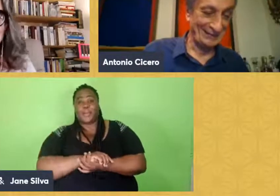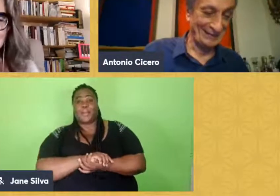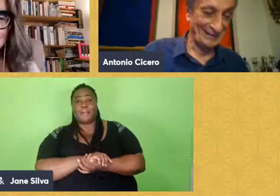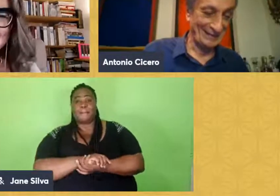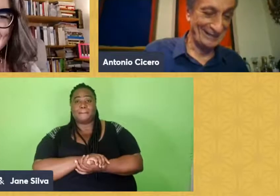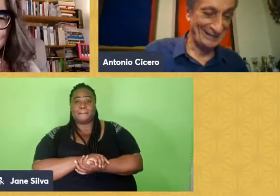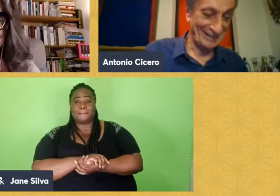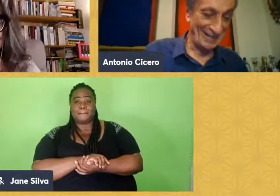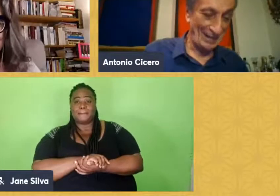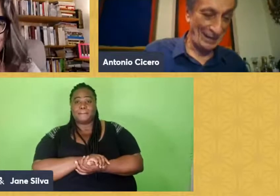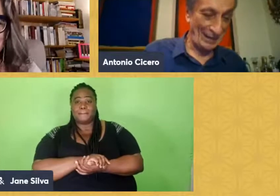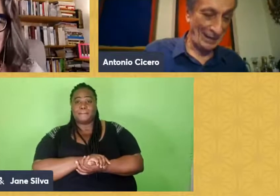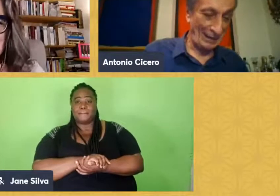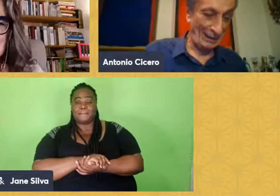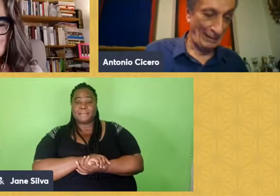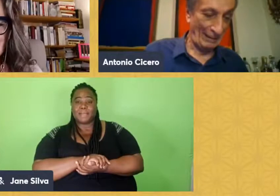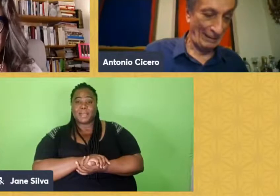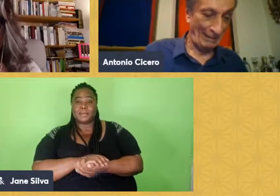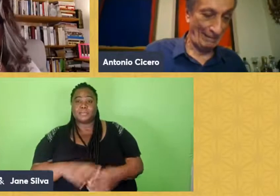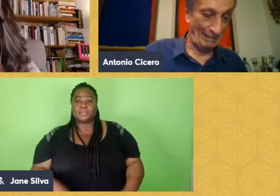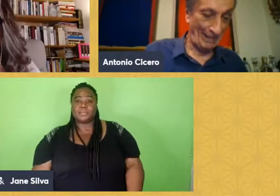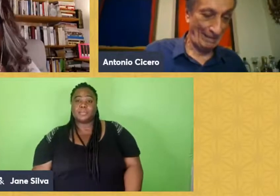Essa é minha.